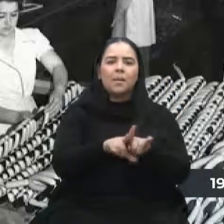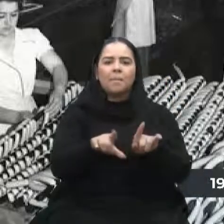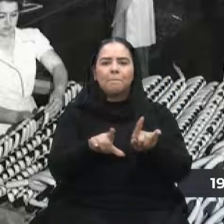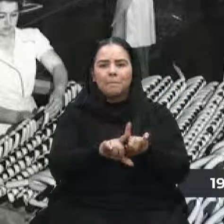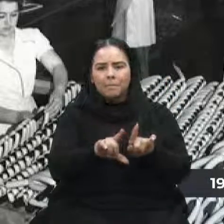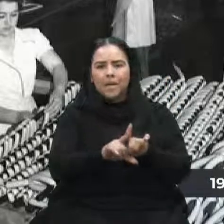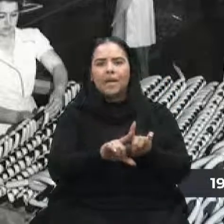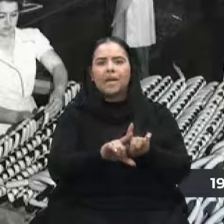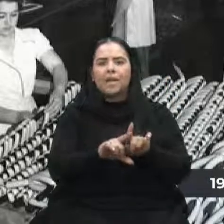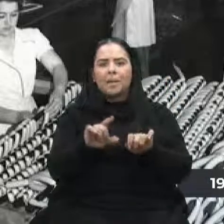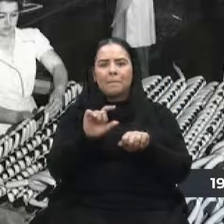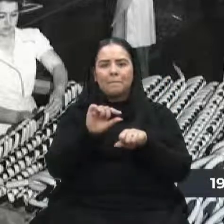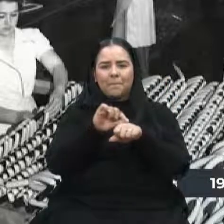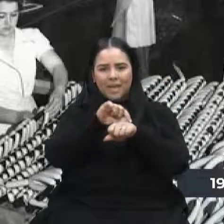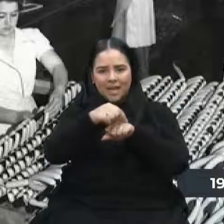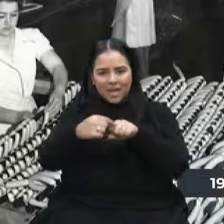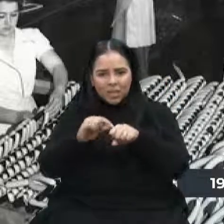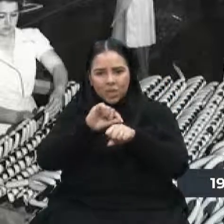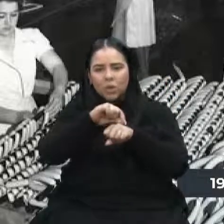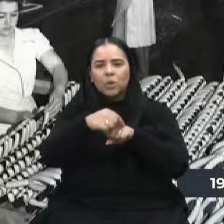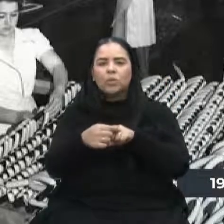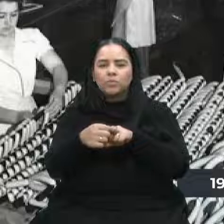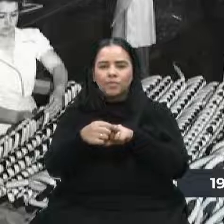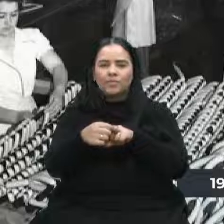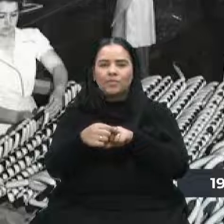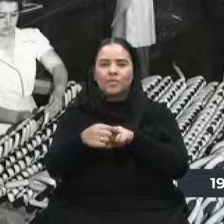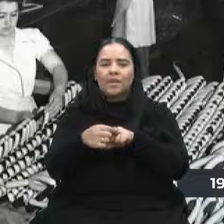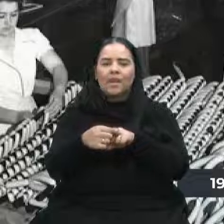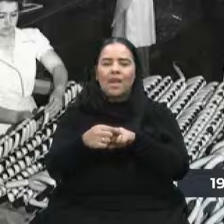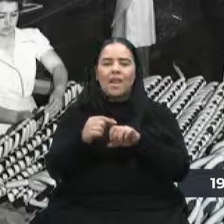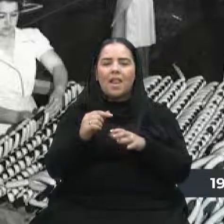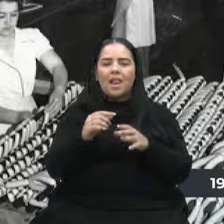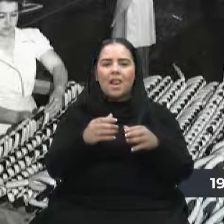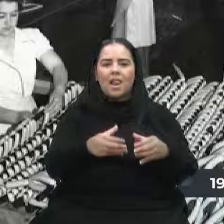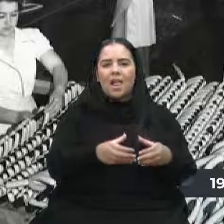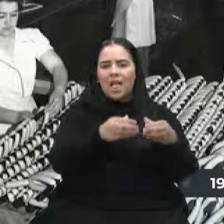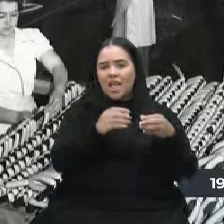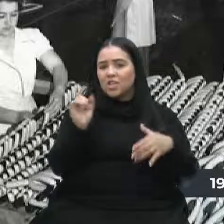dificilmente um morador do Risso não trabalhou nessa empresa.